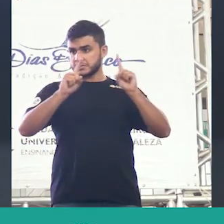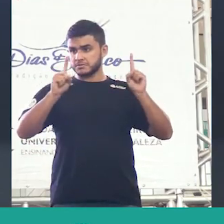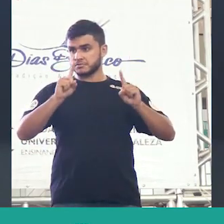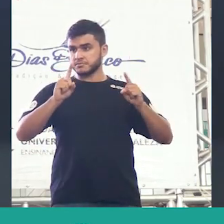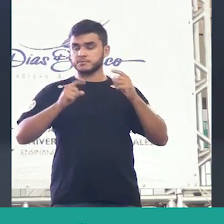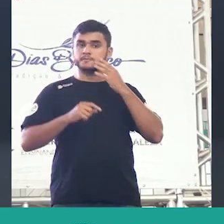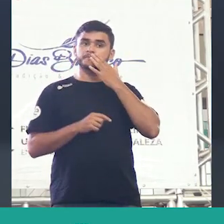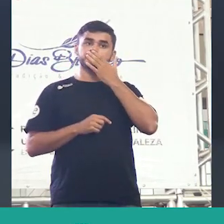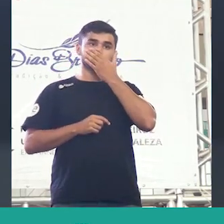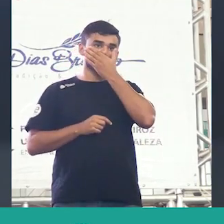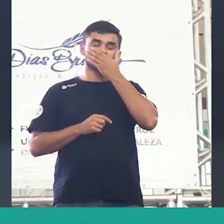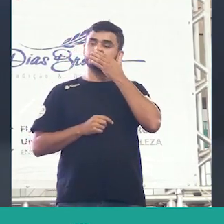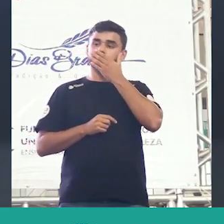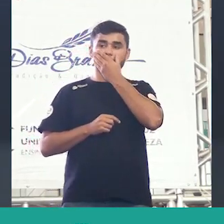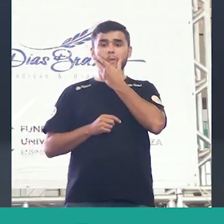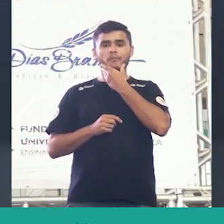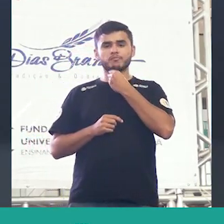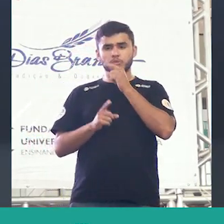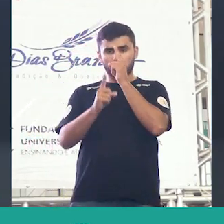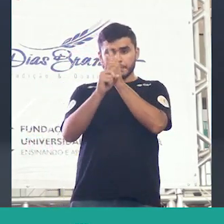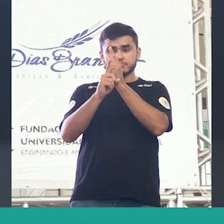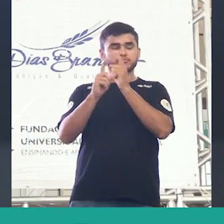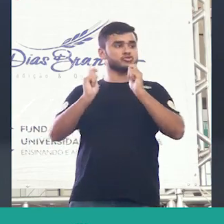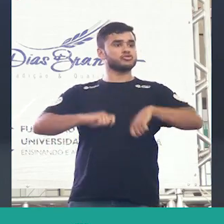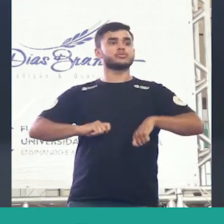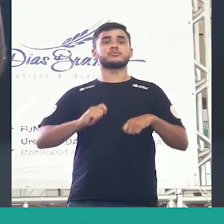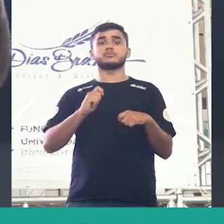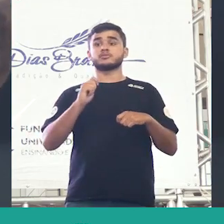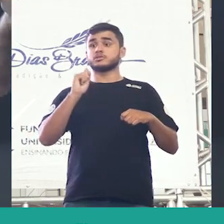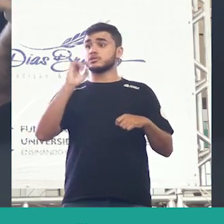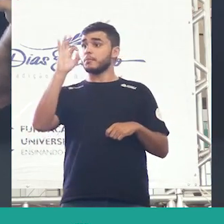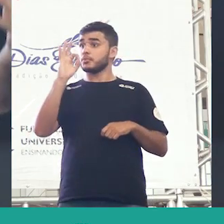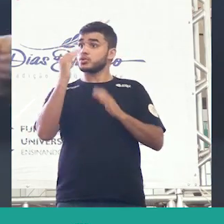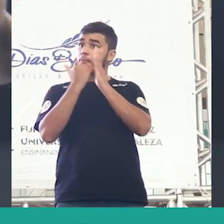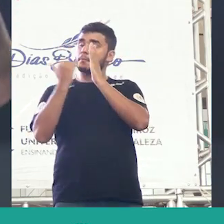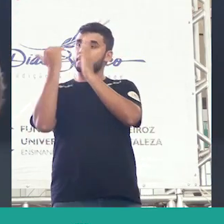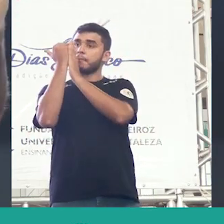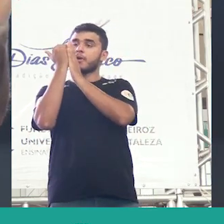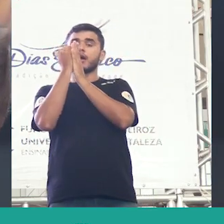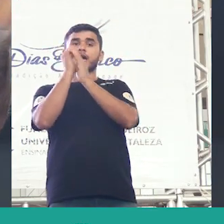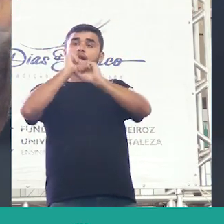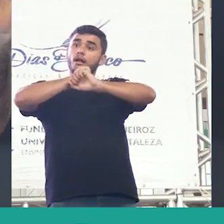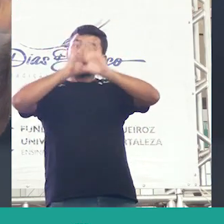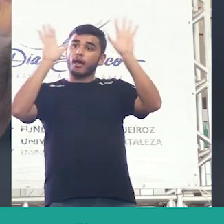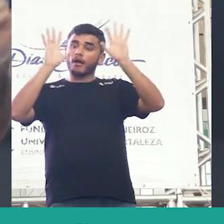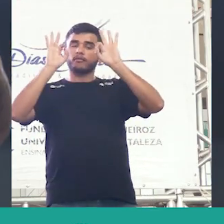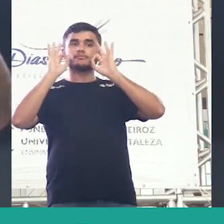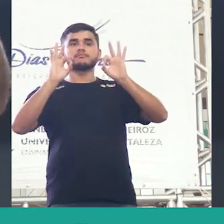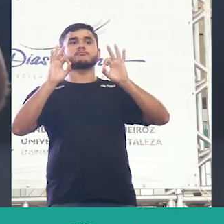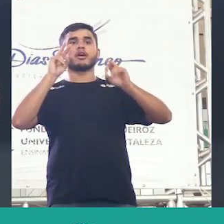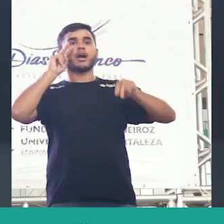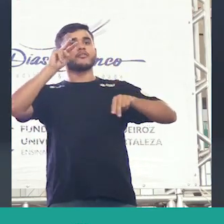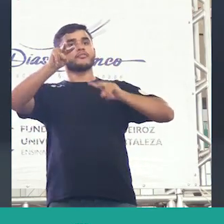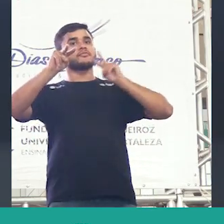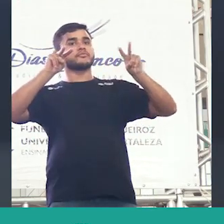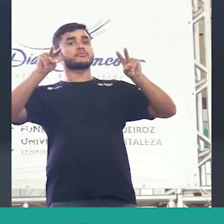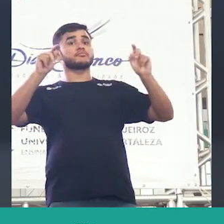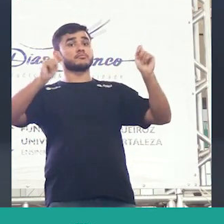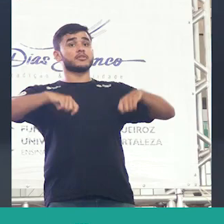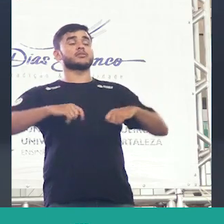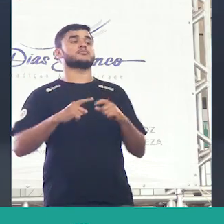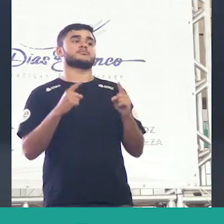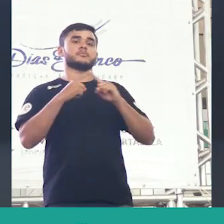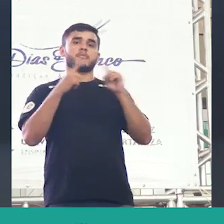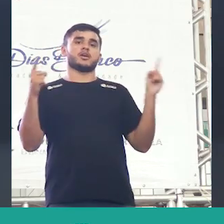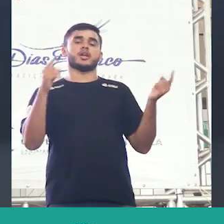ler? Eu já identifiquei. Quanto maior a porcentagem, mais clarinho, melhor a